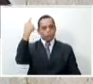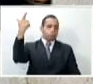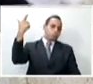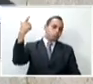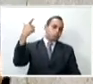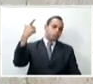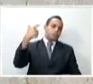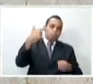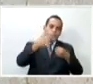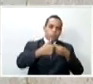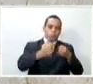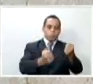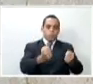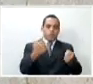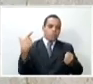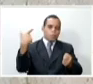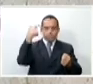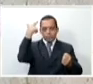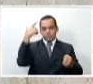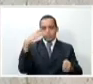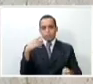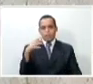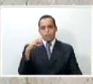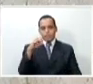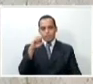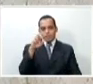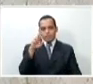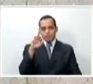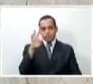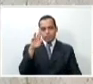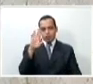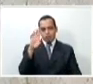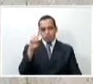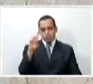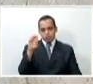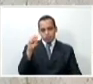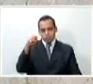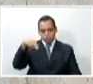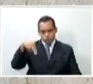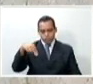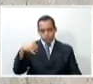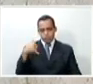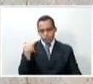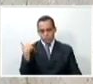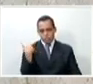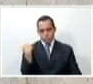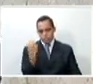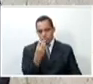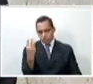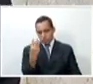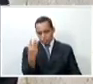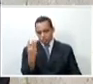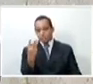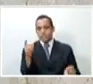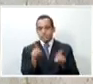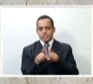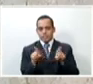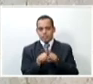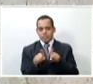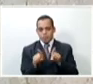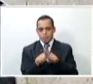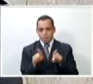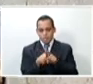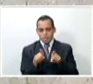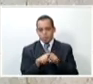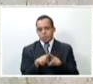veículo. Soldado Fredson Lozano Santos, de Santo André, 33 anos, também foi vítima de